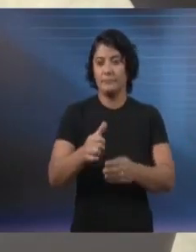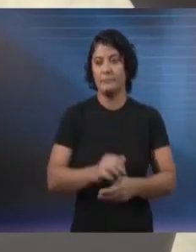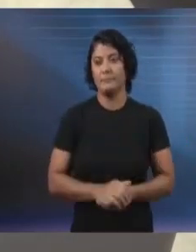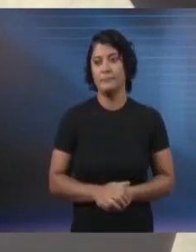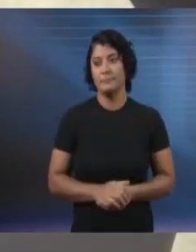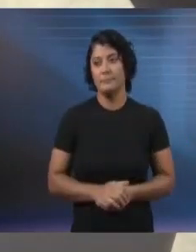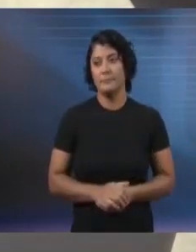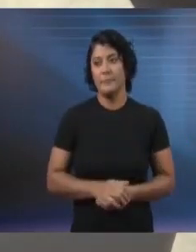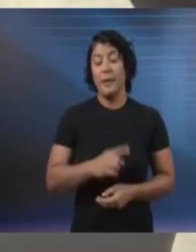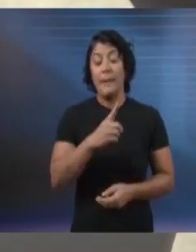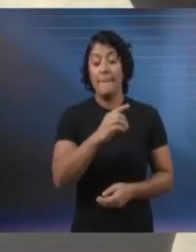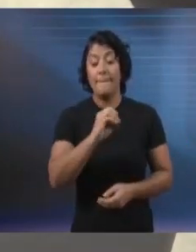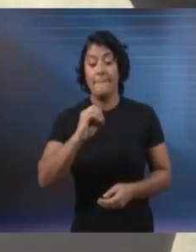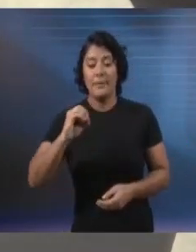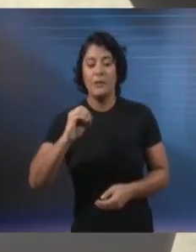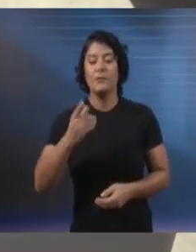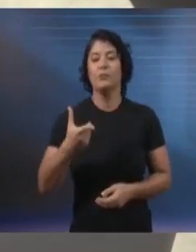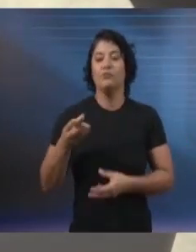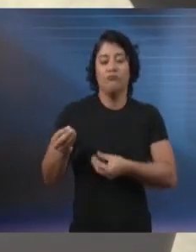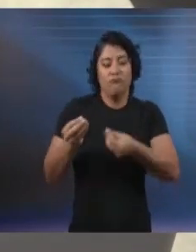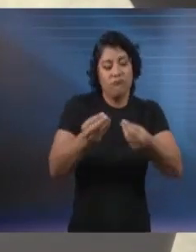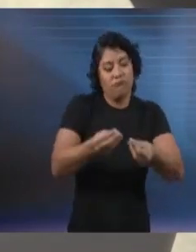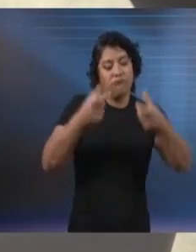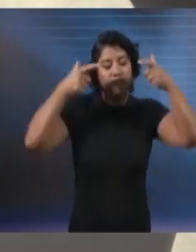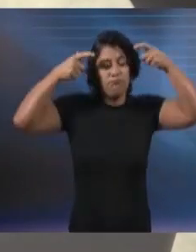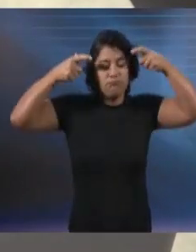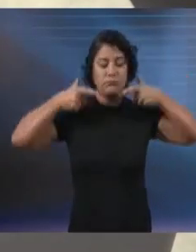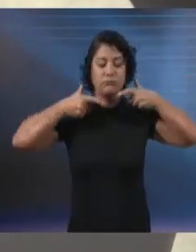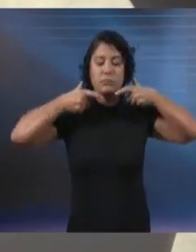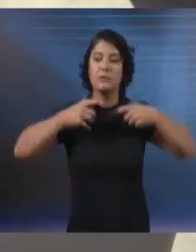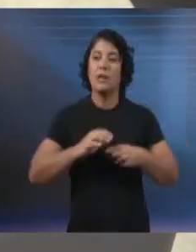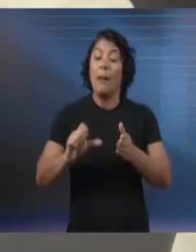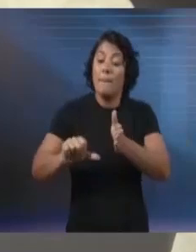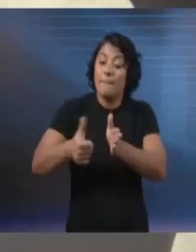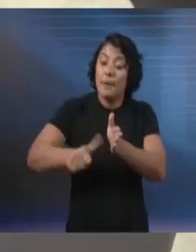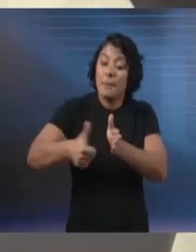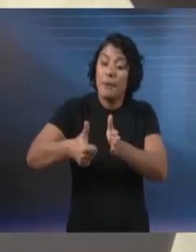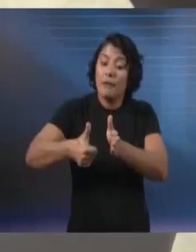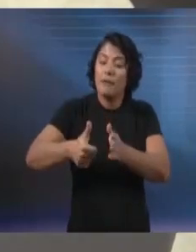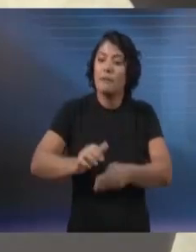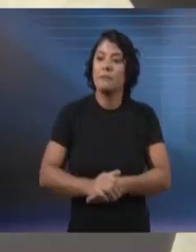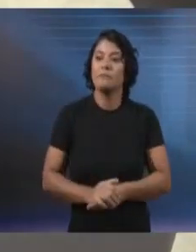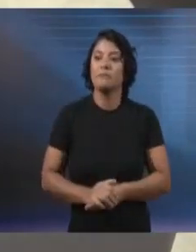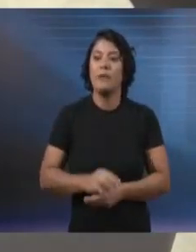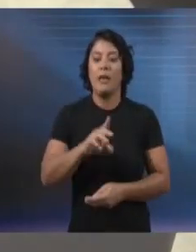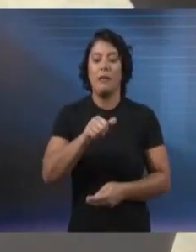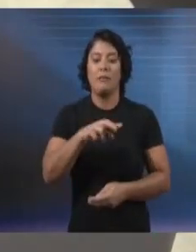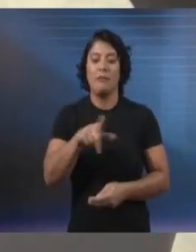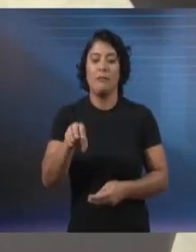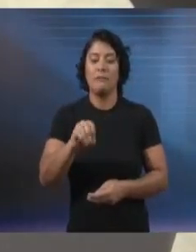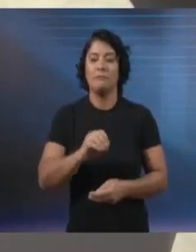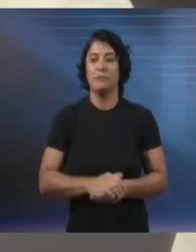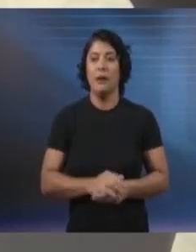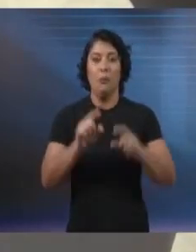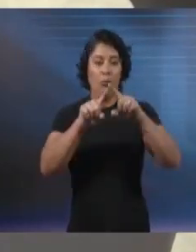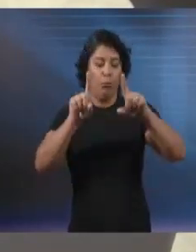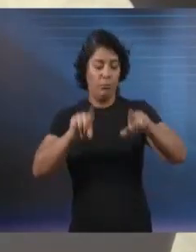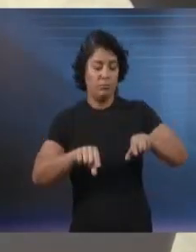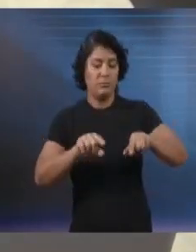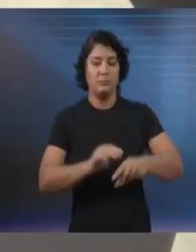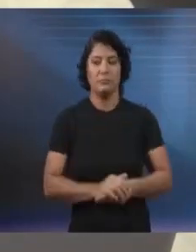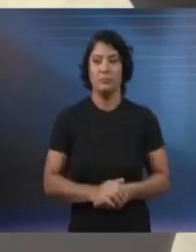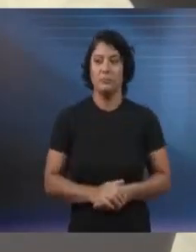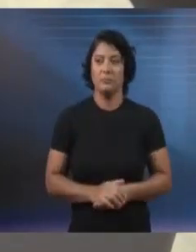entregando 1.000 capacetes, estamos concluindo a entrega de 1.000 capacetes nesta primeira edição. O projeto está em andamento